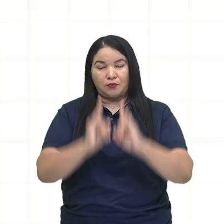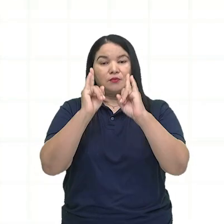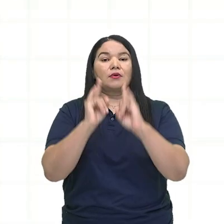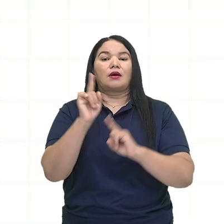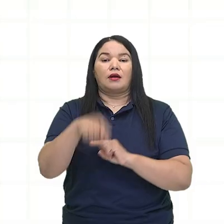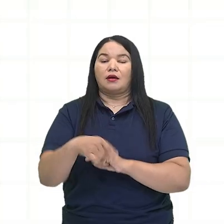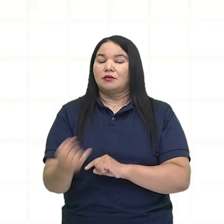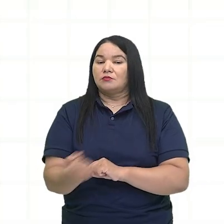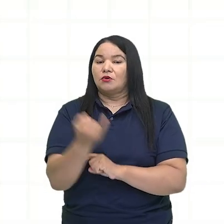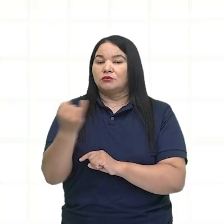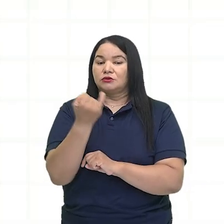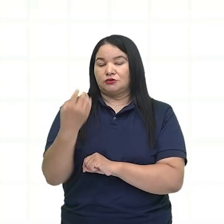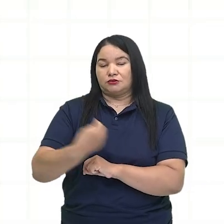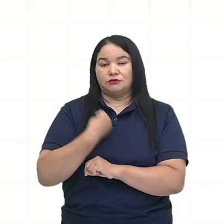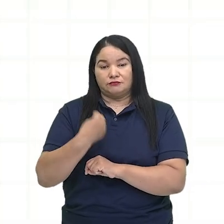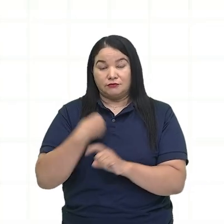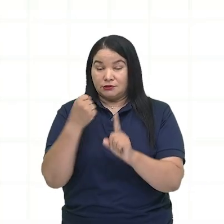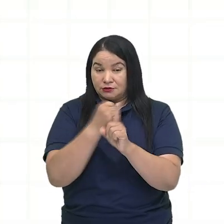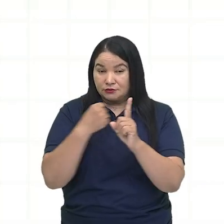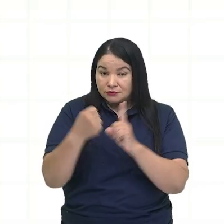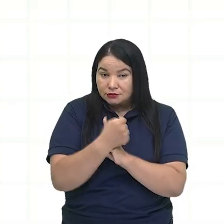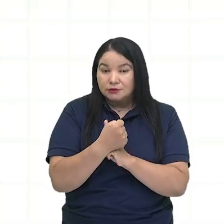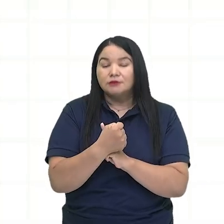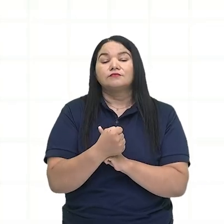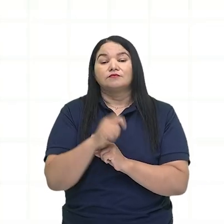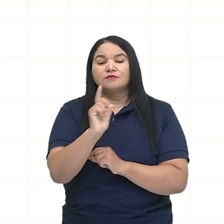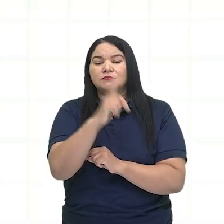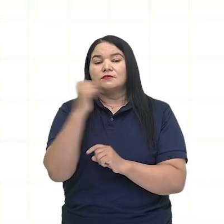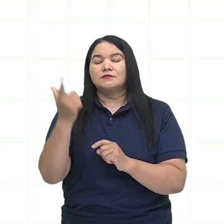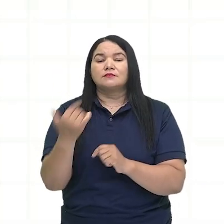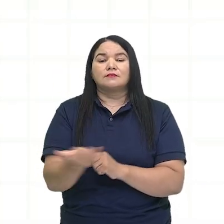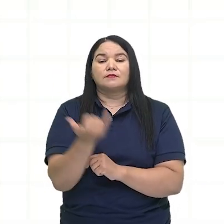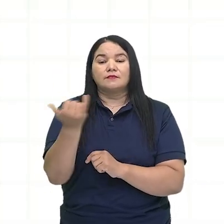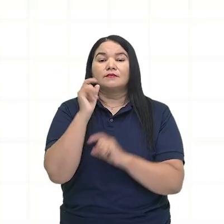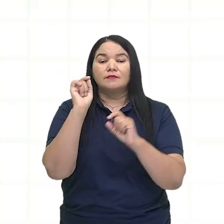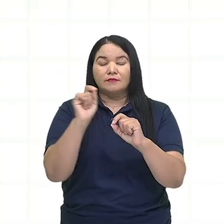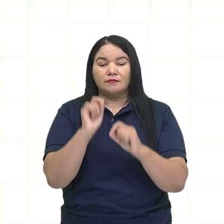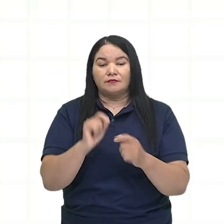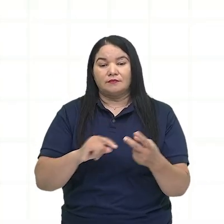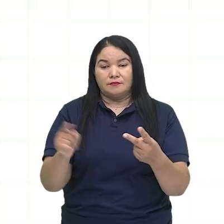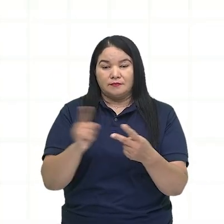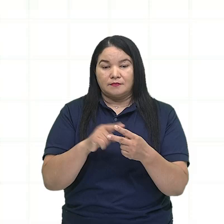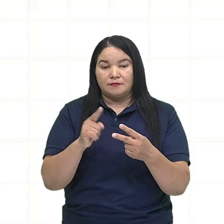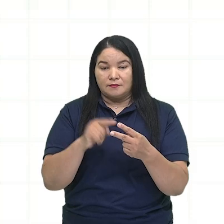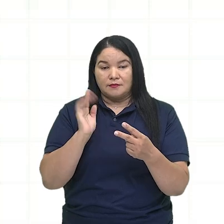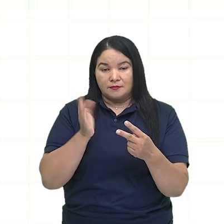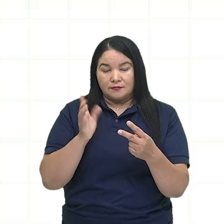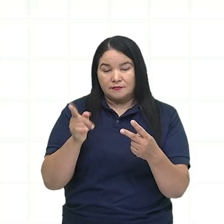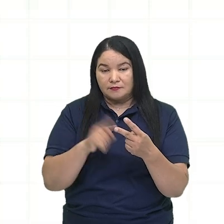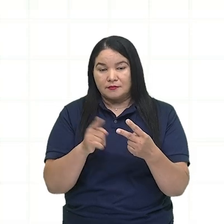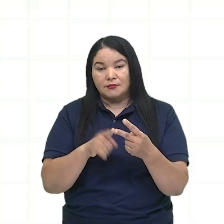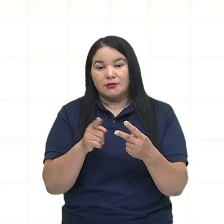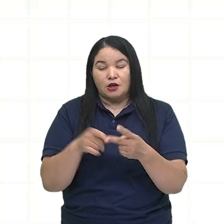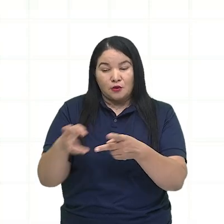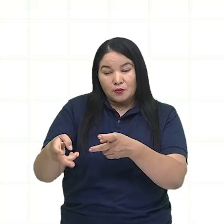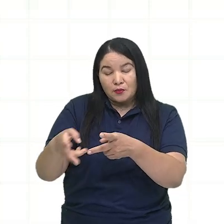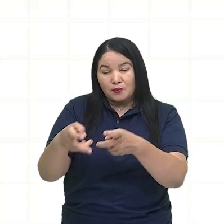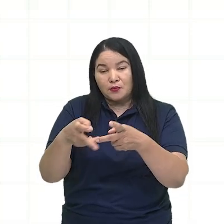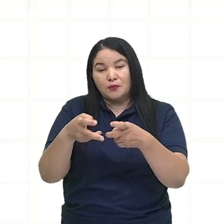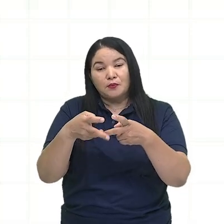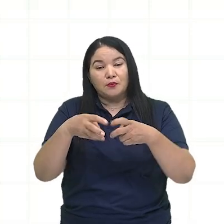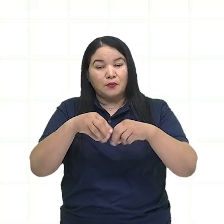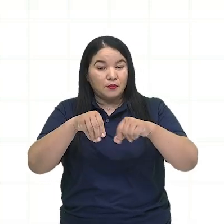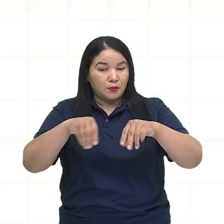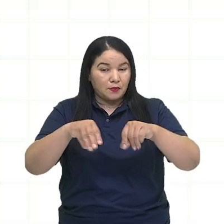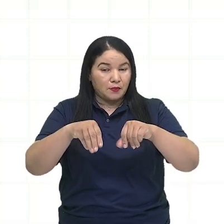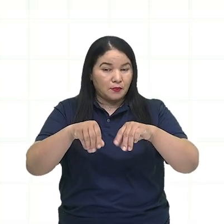vida na sociedade, né? Uma outra importância que nós temos é a exploração dos recursos naturais, Ó,